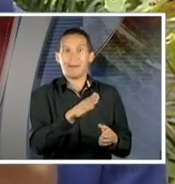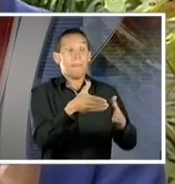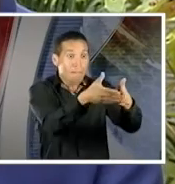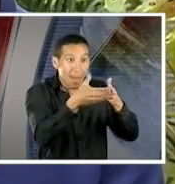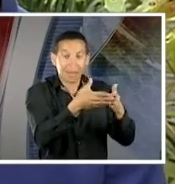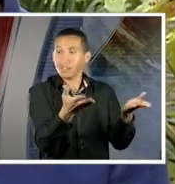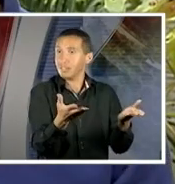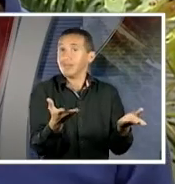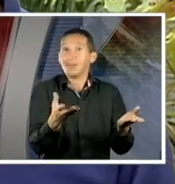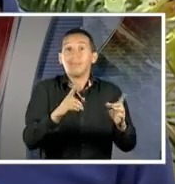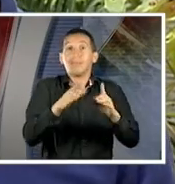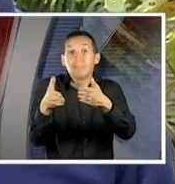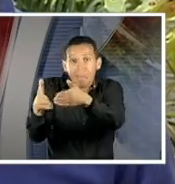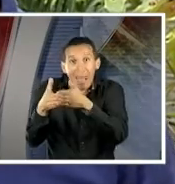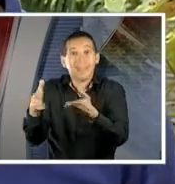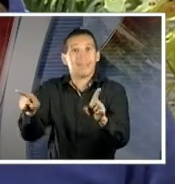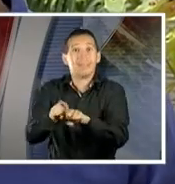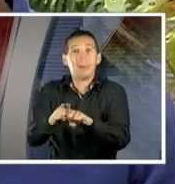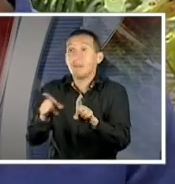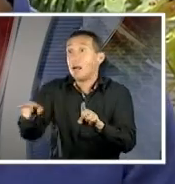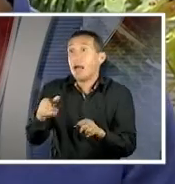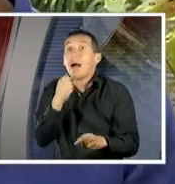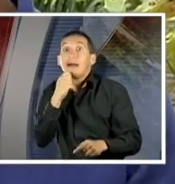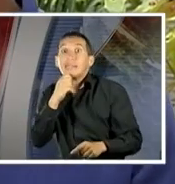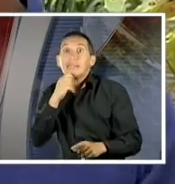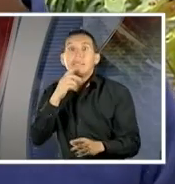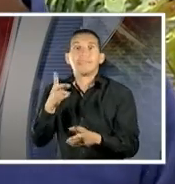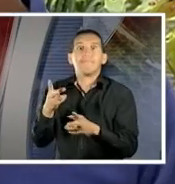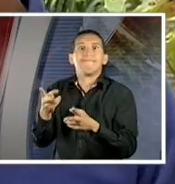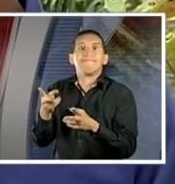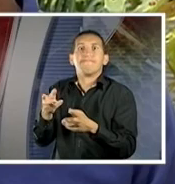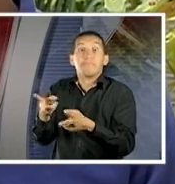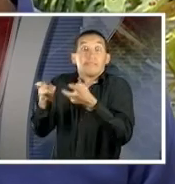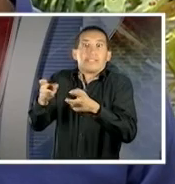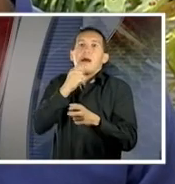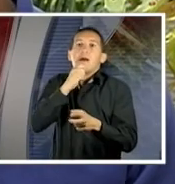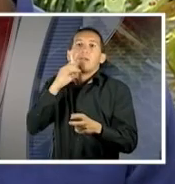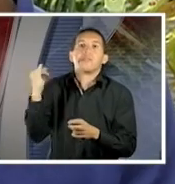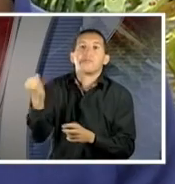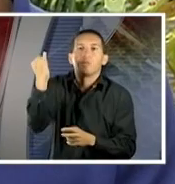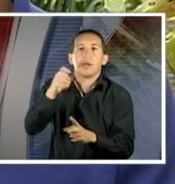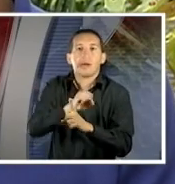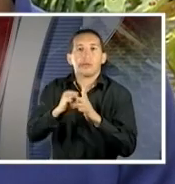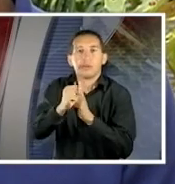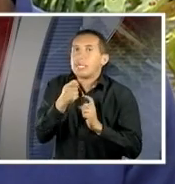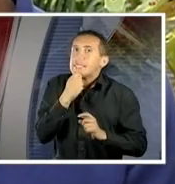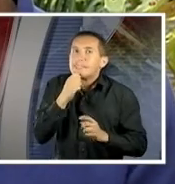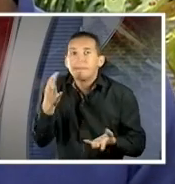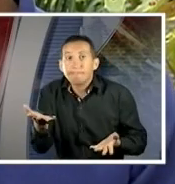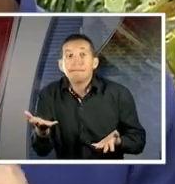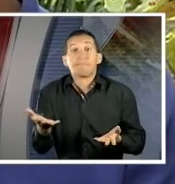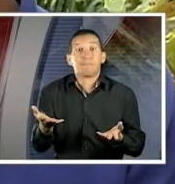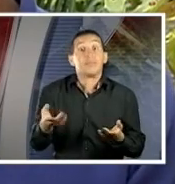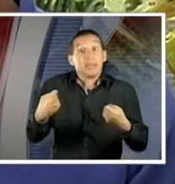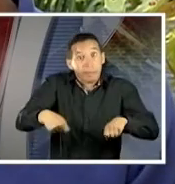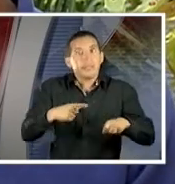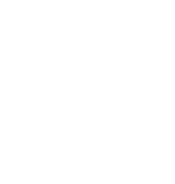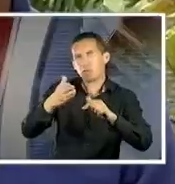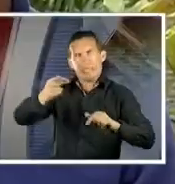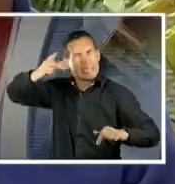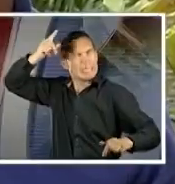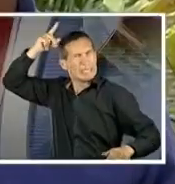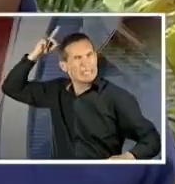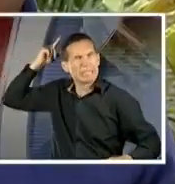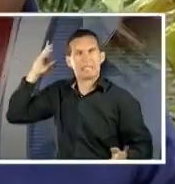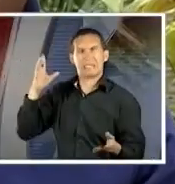que reivindica a atuação desse profissional, né? Todas as dificuldades que a gente tem hoje, todas elas têm relação com o reconhecimento social.